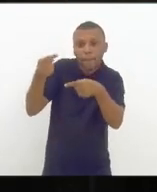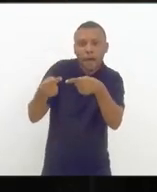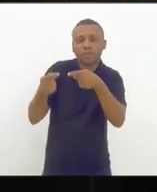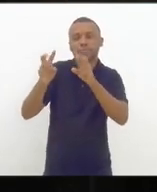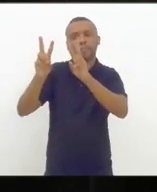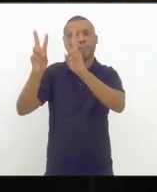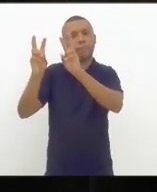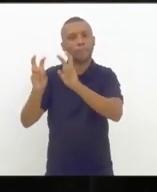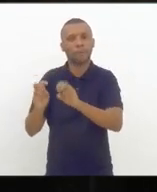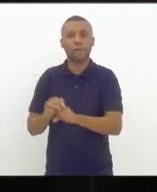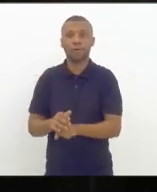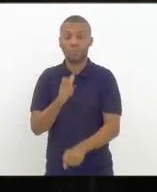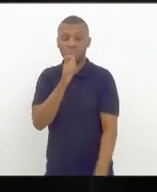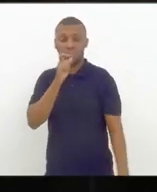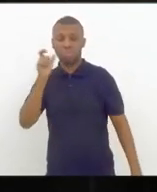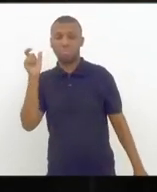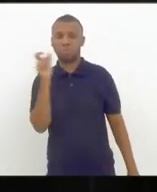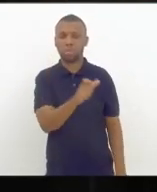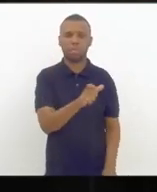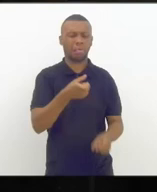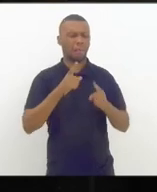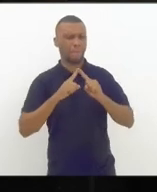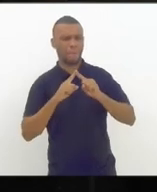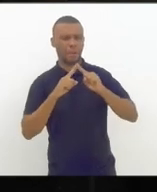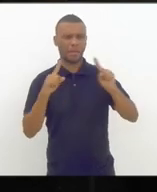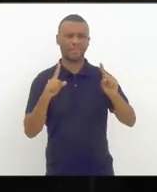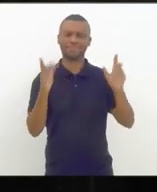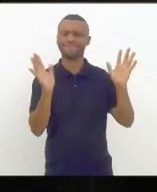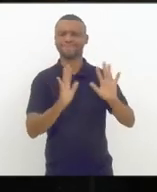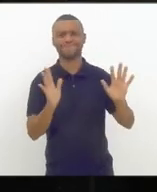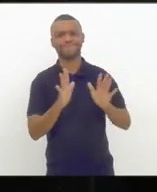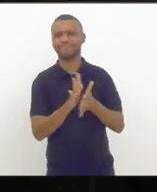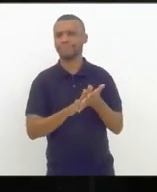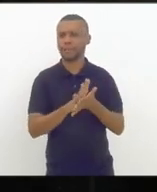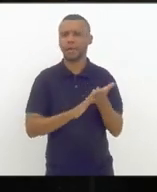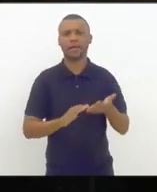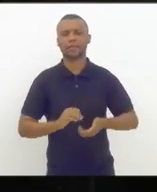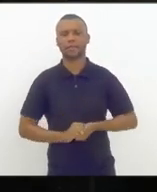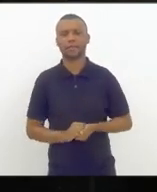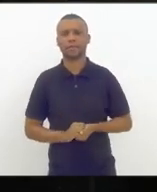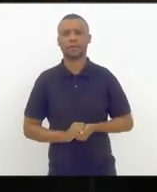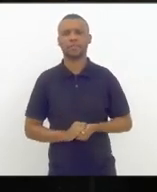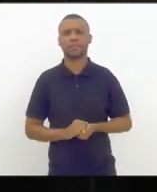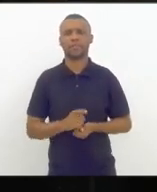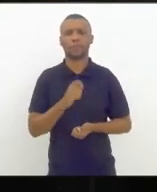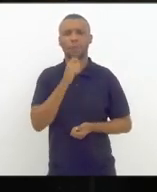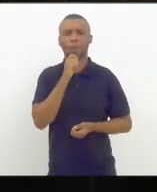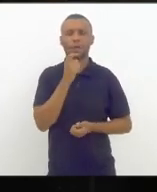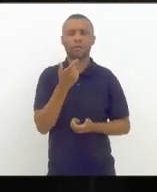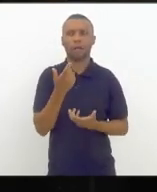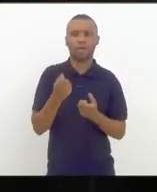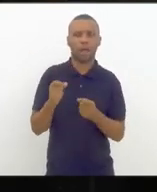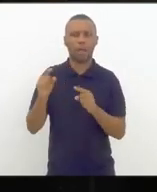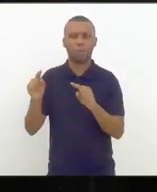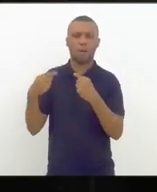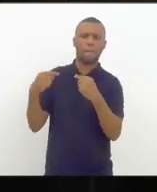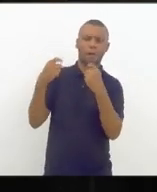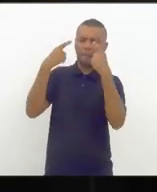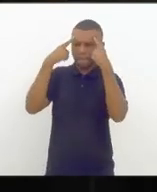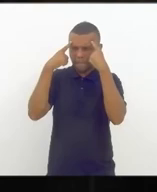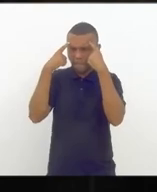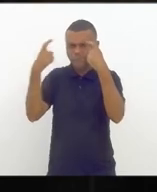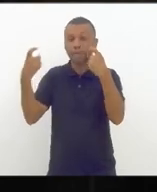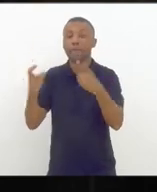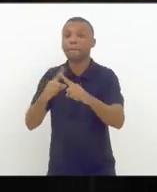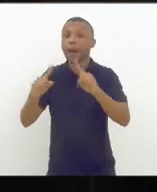Sem ofensas sem xingamentos sem sem sem sem sem provocações de violência mas